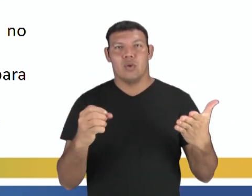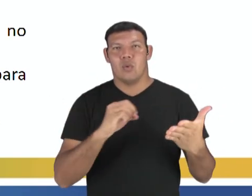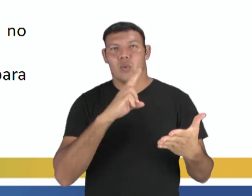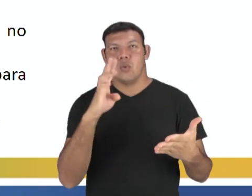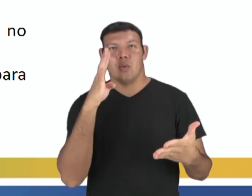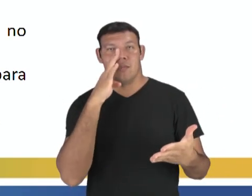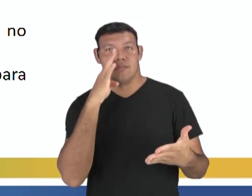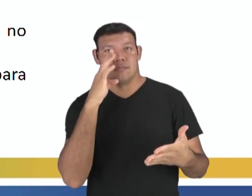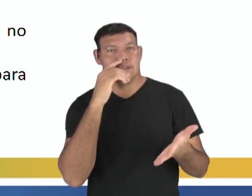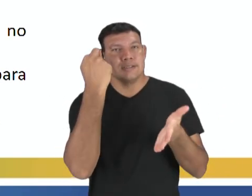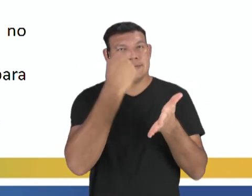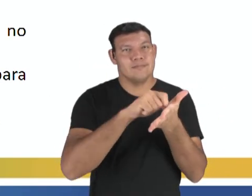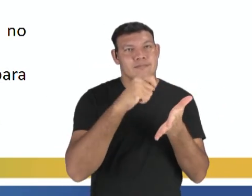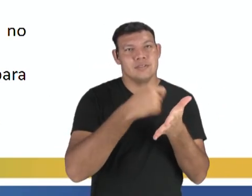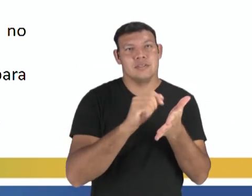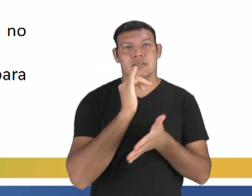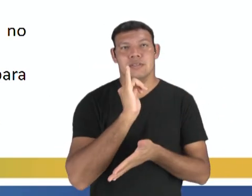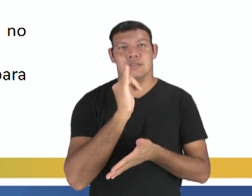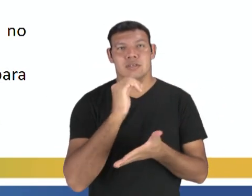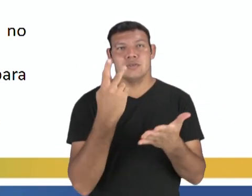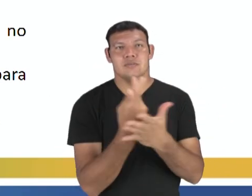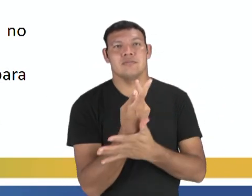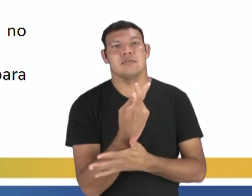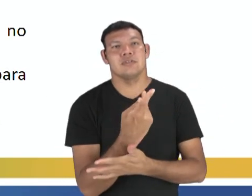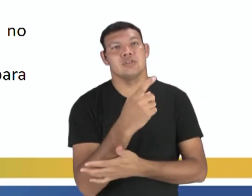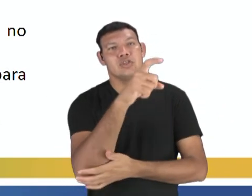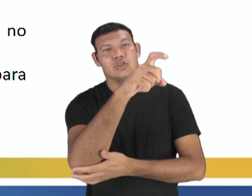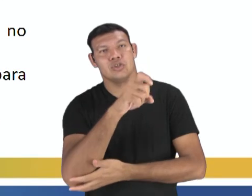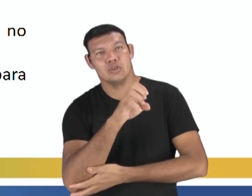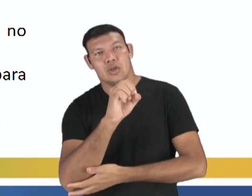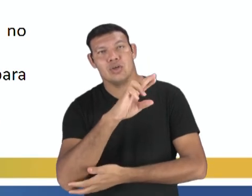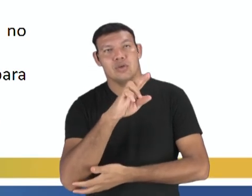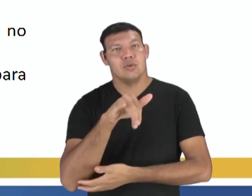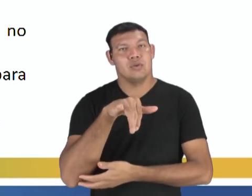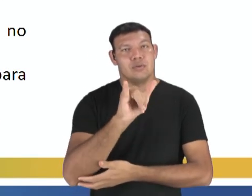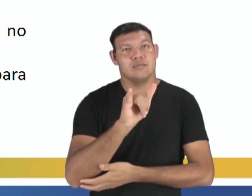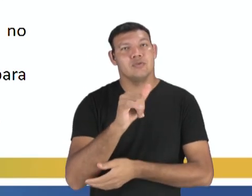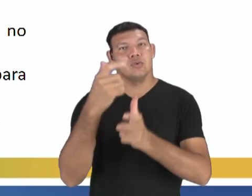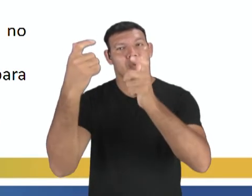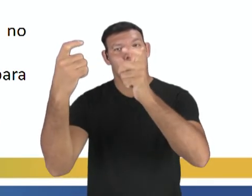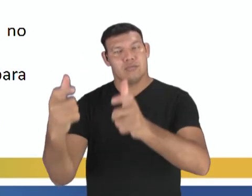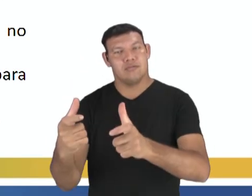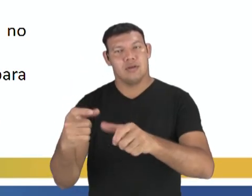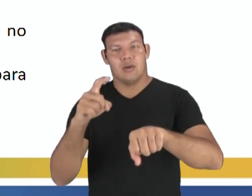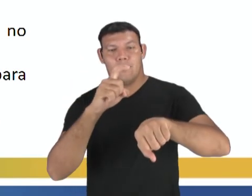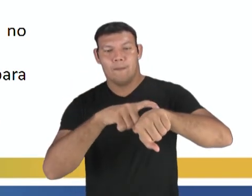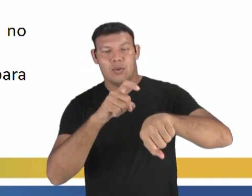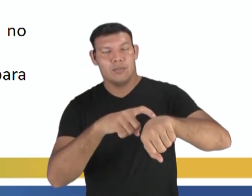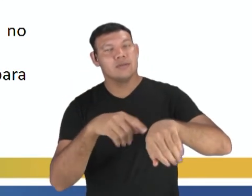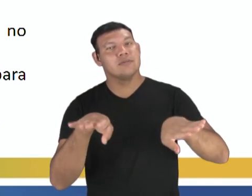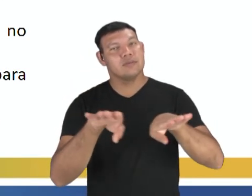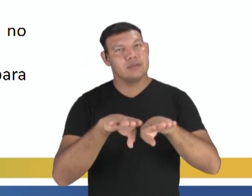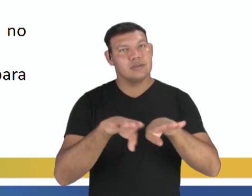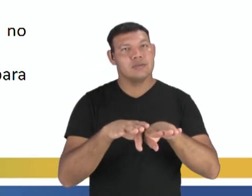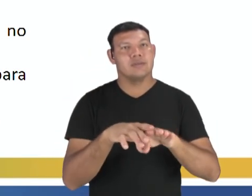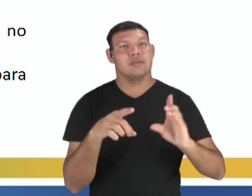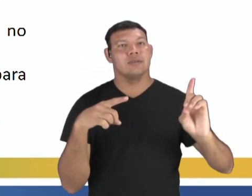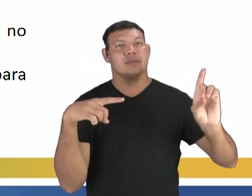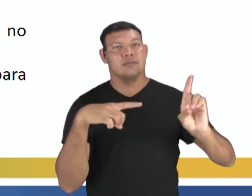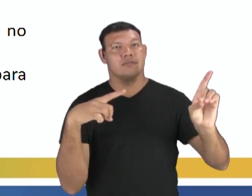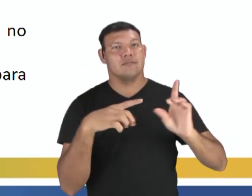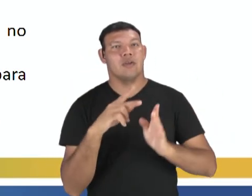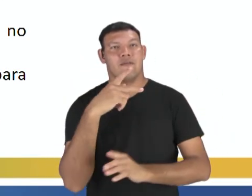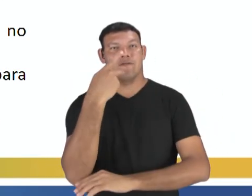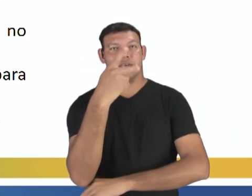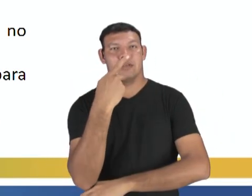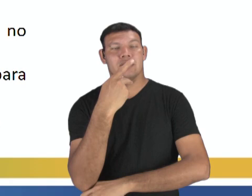para narrar o acontecimento com X ou Y em tal lugar ou tal hora, fala de maneira exemplar